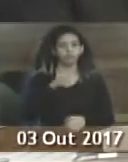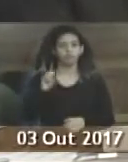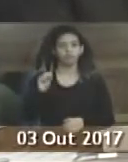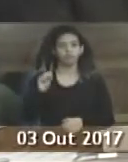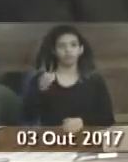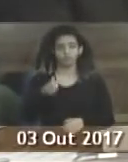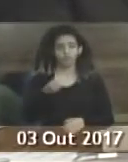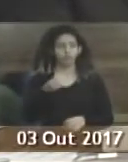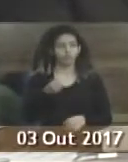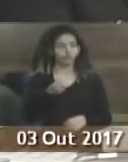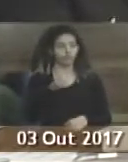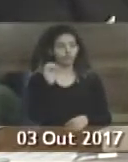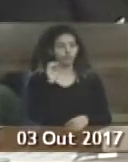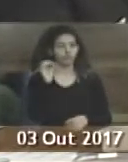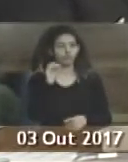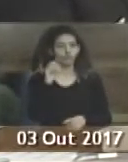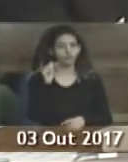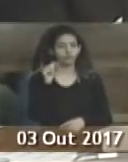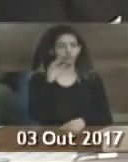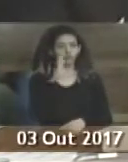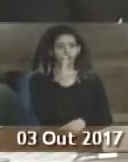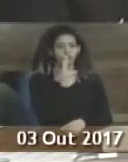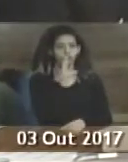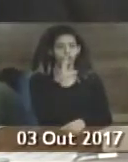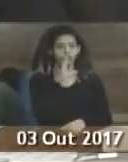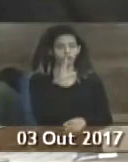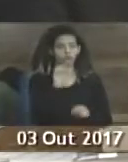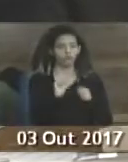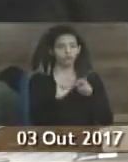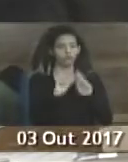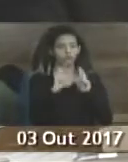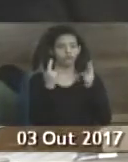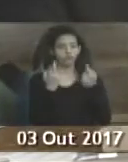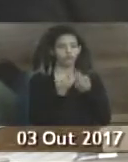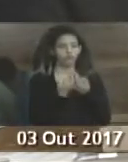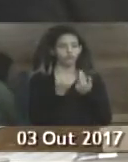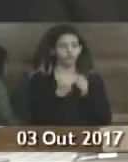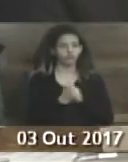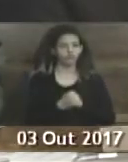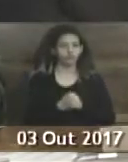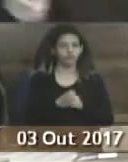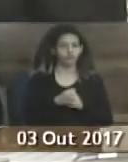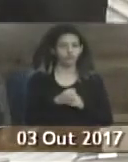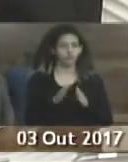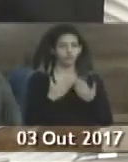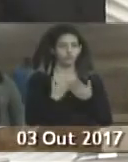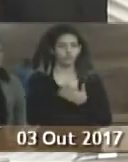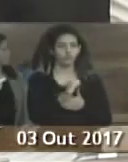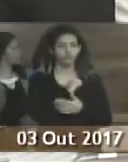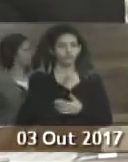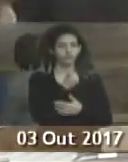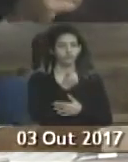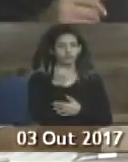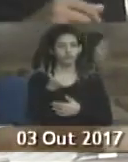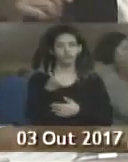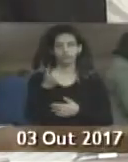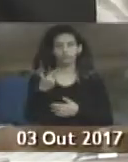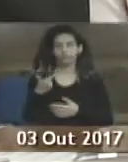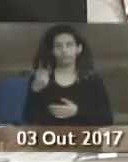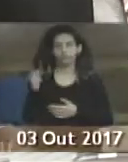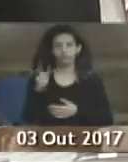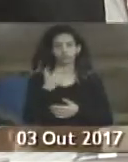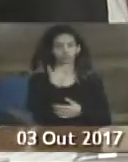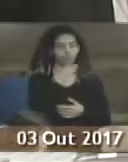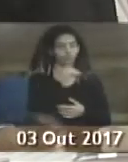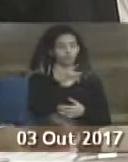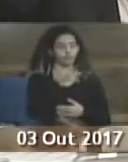outubro, segunda-feira, a partir das 17 horas, para realizar uma reunião com os assessores do gabinete. Requerimento 1128/17, solicitando ao DENIT informações a respeito do